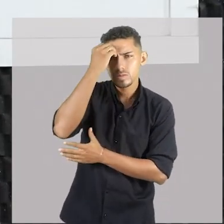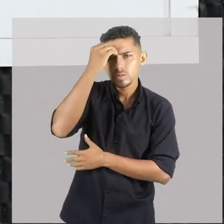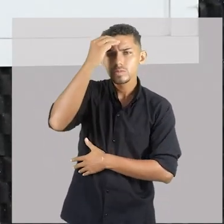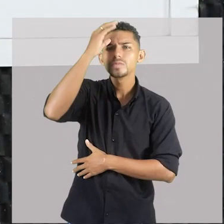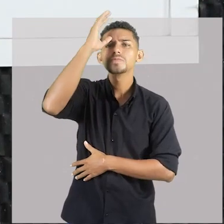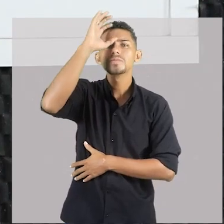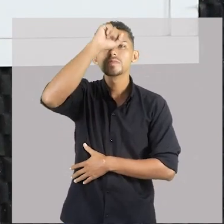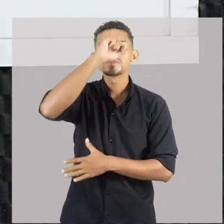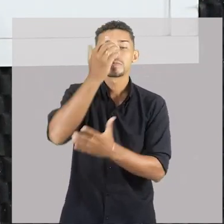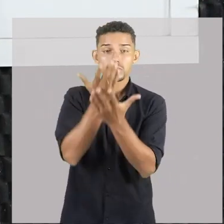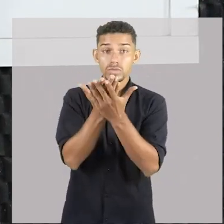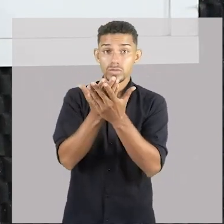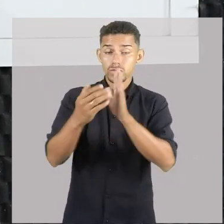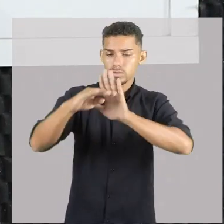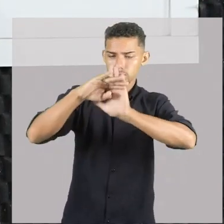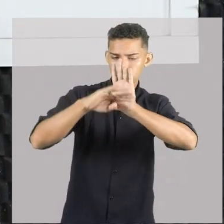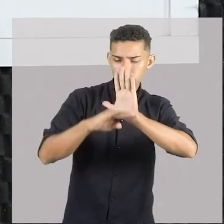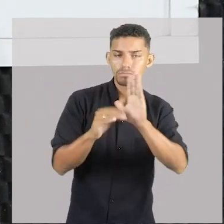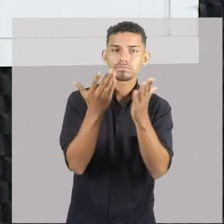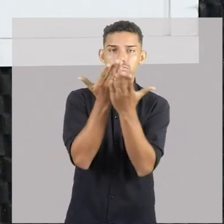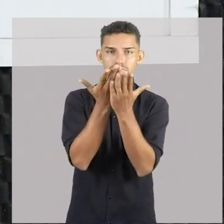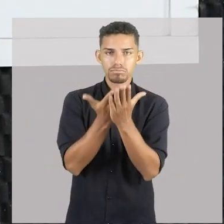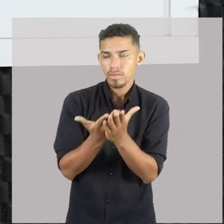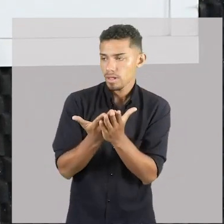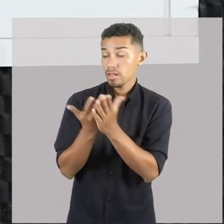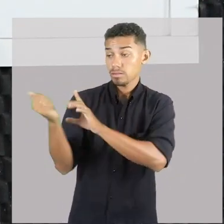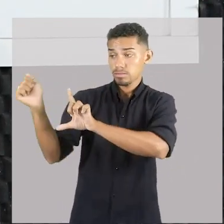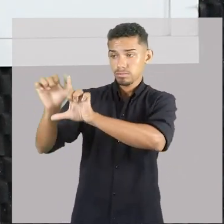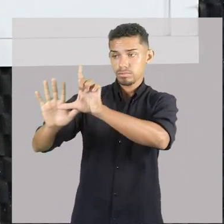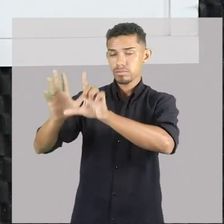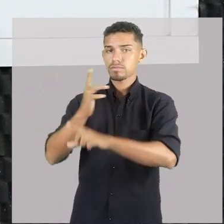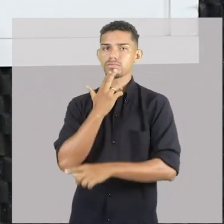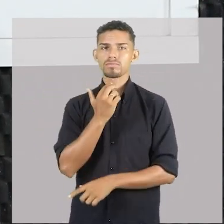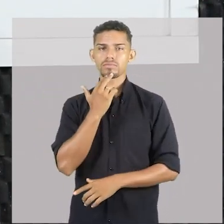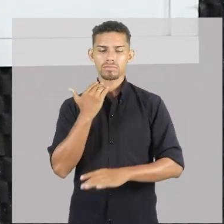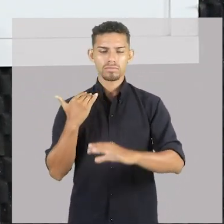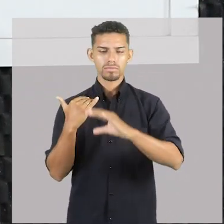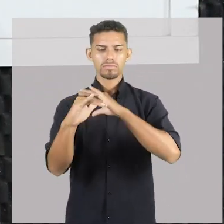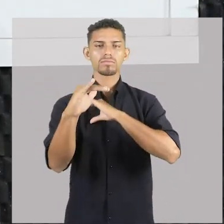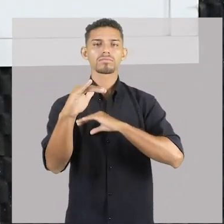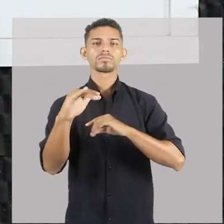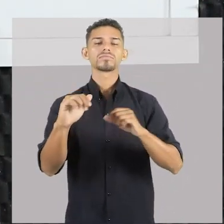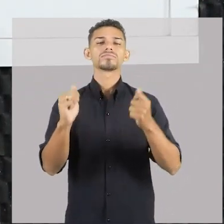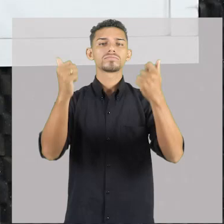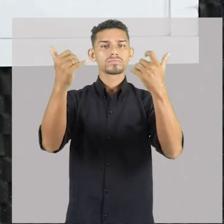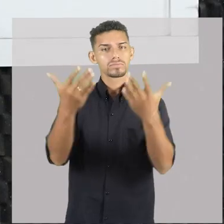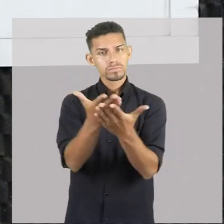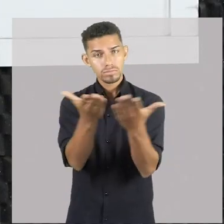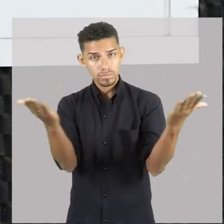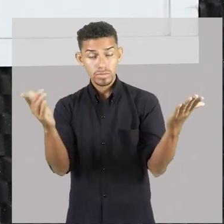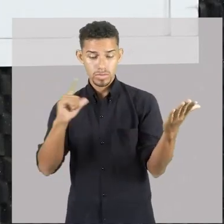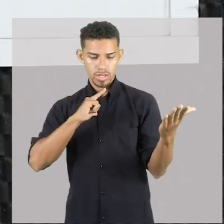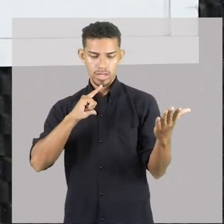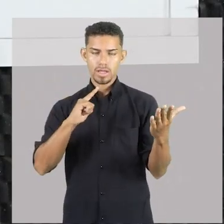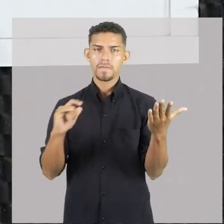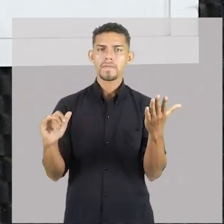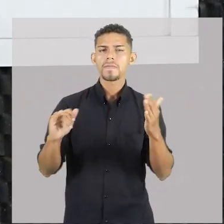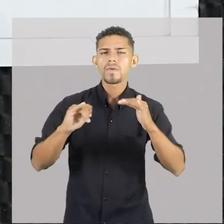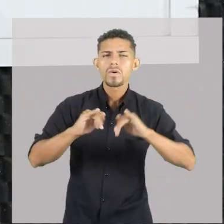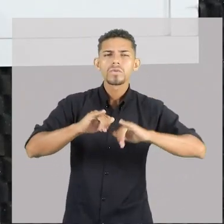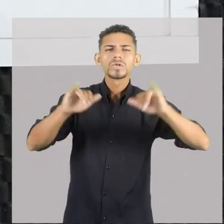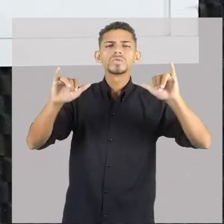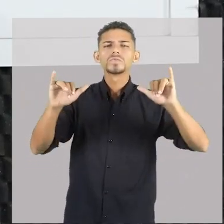peço que vocês acessem o plano de estudos, tá? Que foi enviado para vocês. No plano de estudo vocês vão ter mais